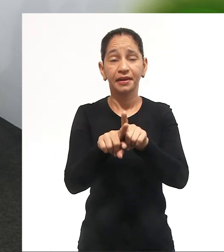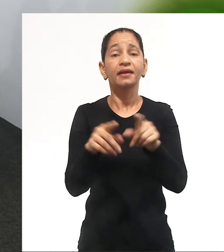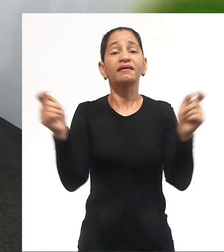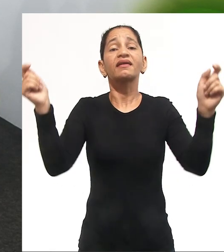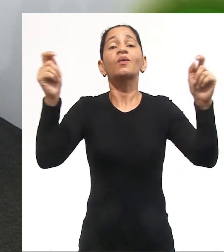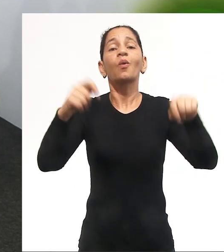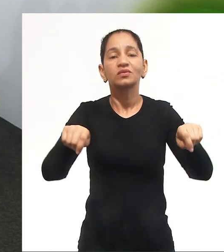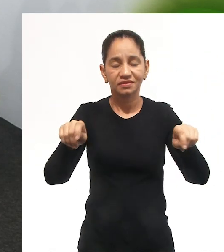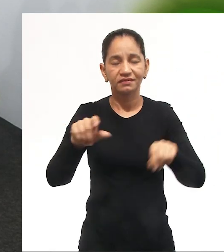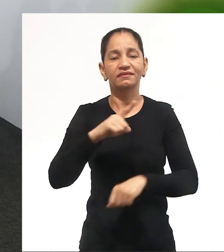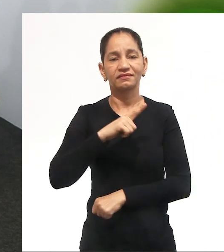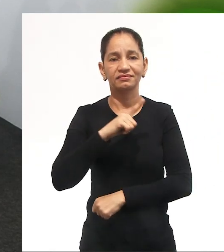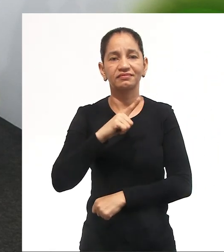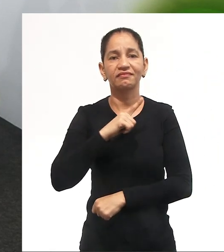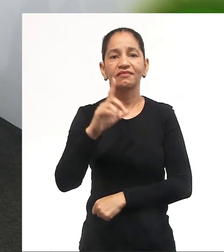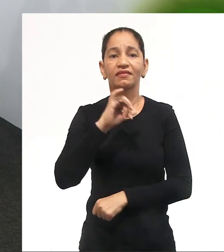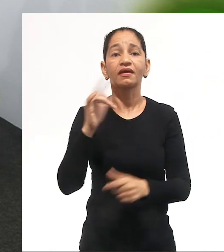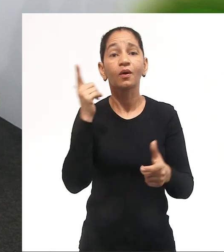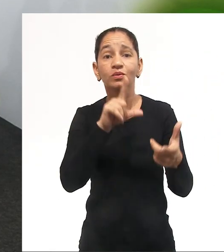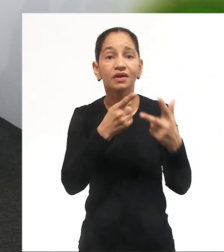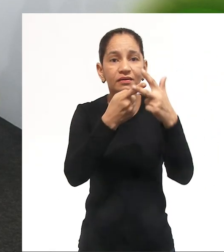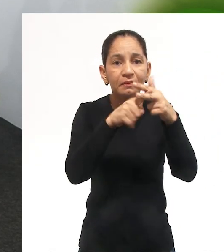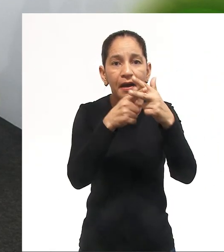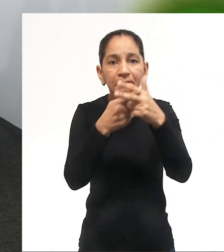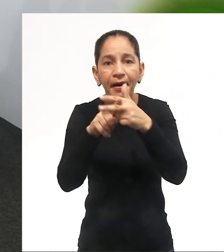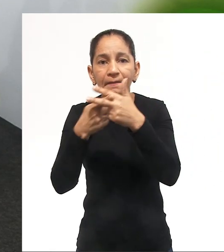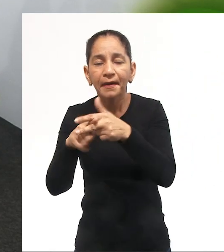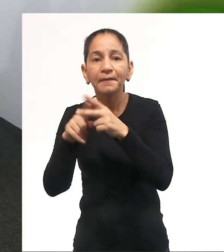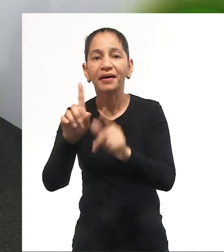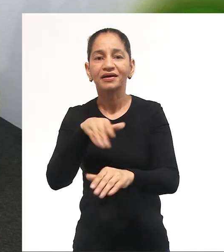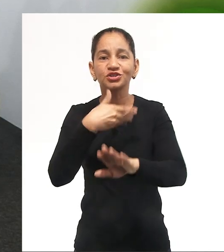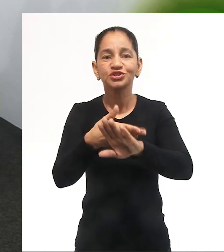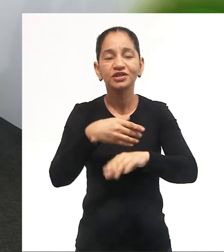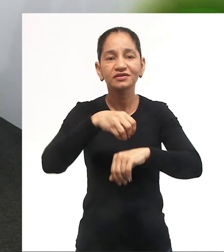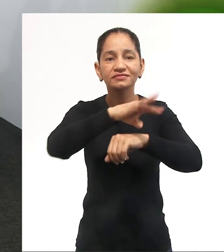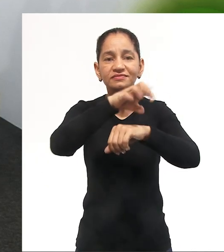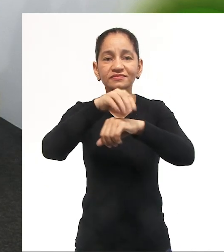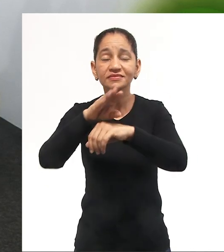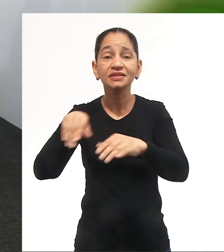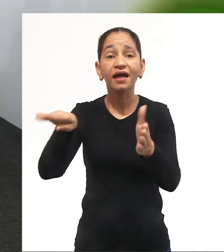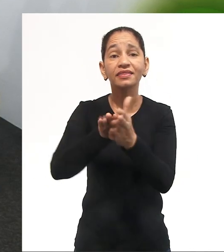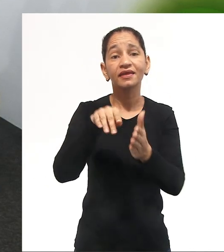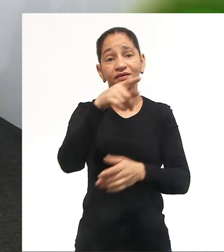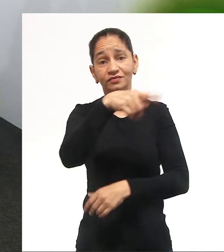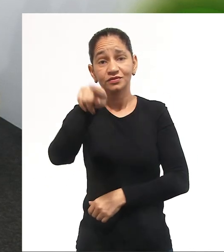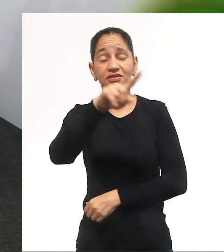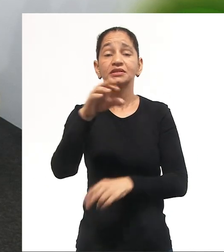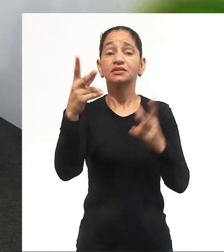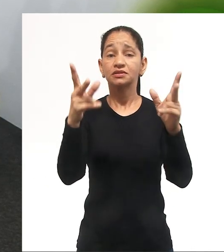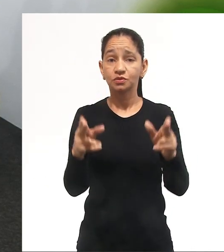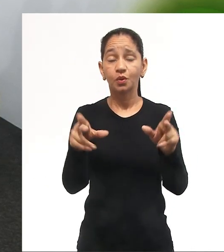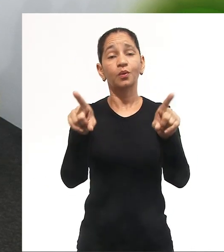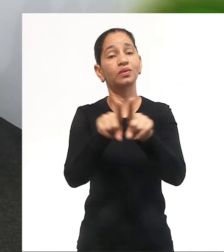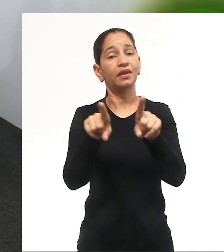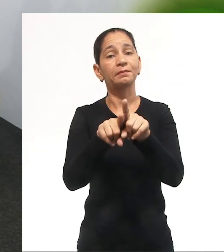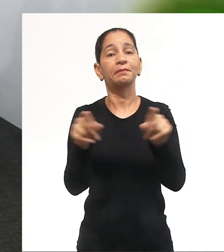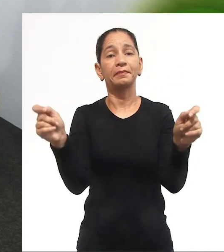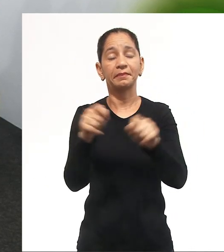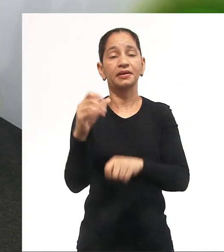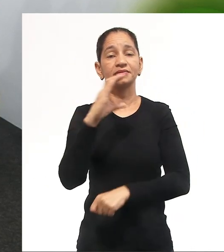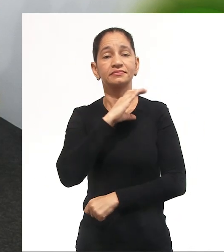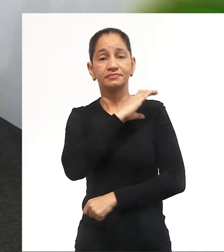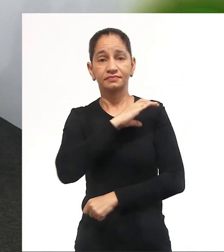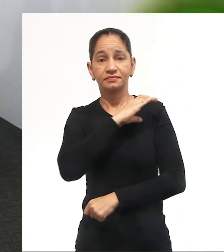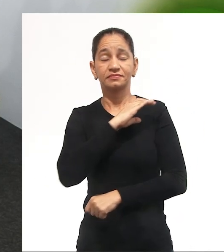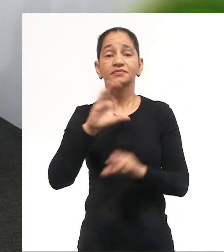que permite que esse tipo de conhecimento chegue até você, assim como a coordenação e toda a